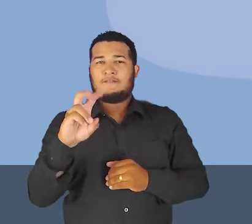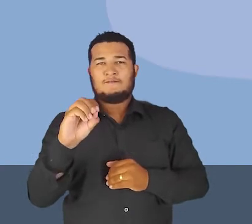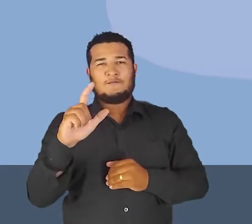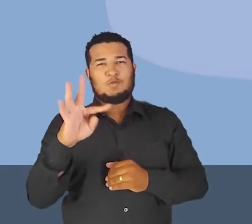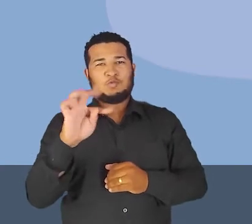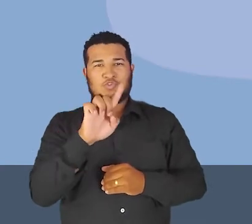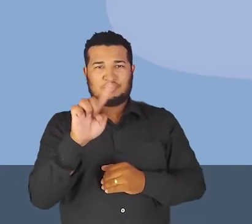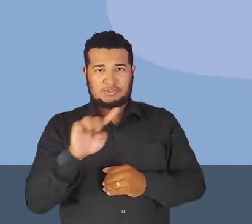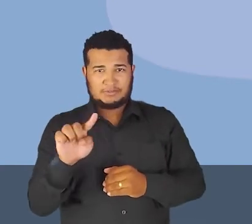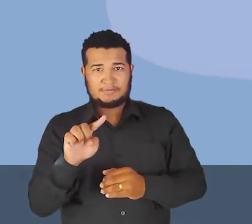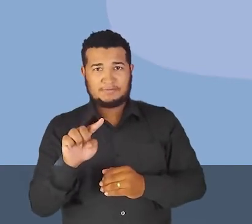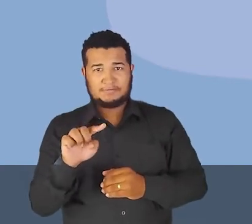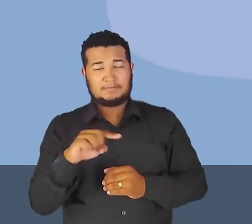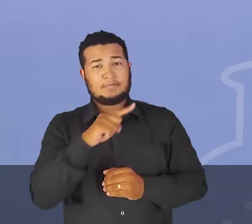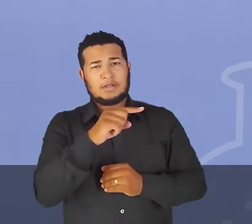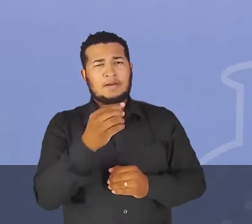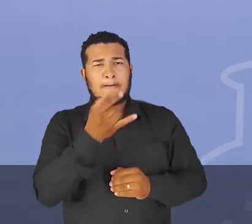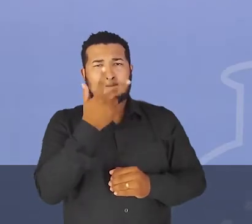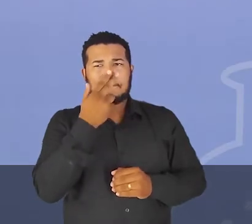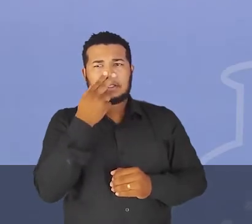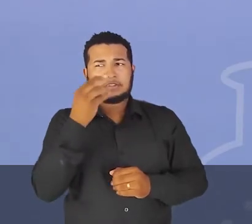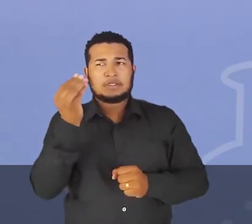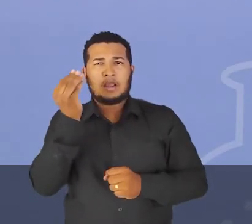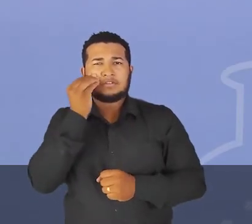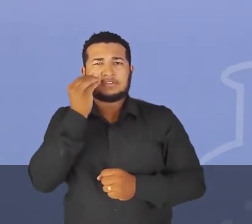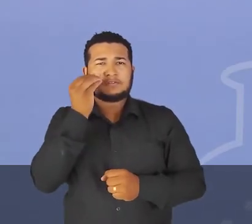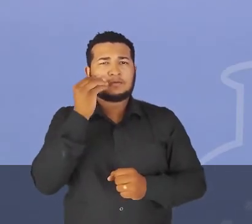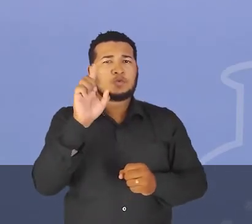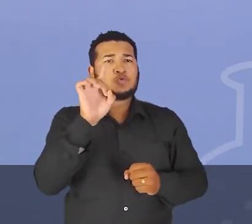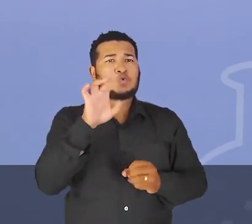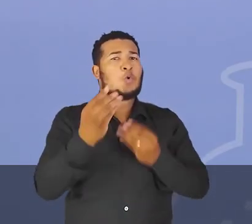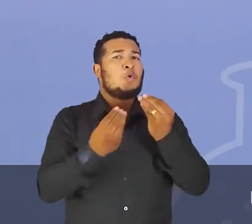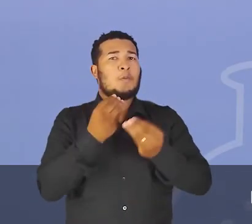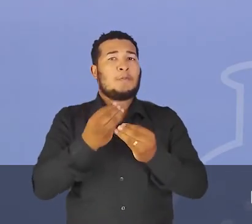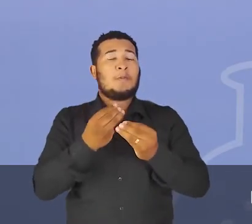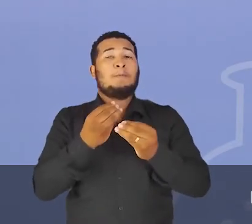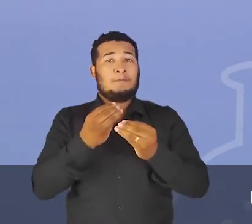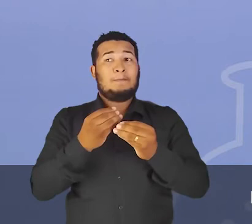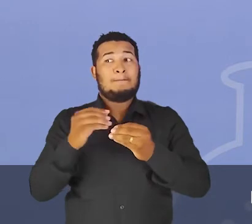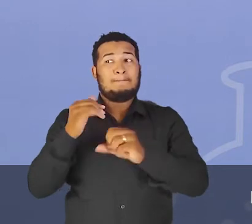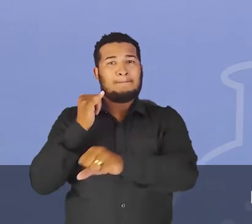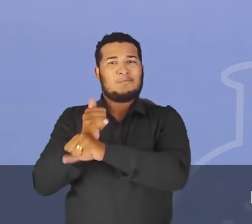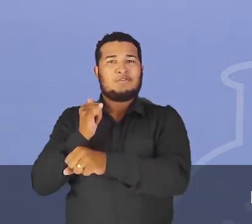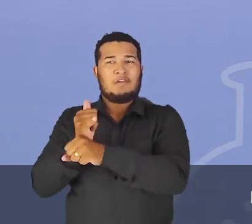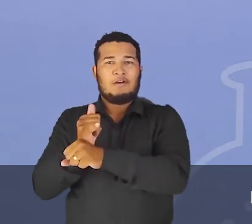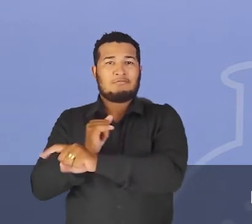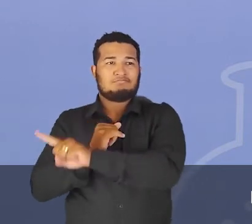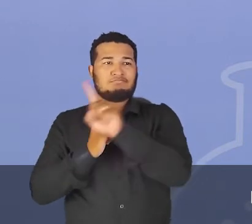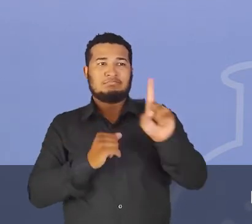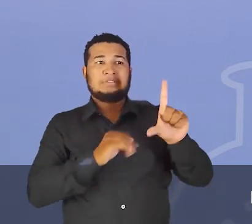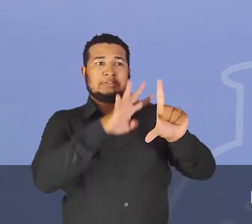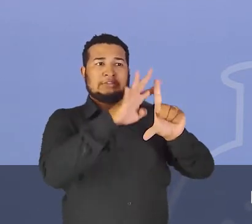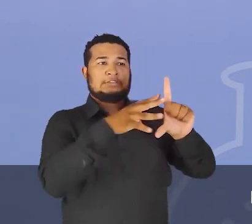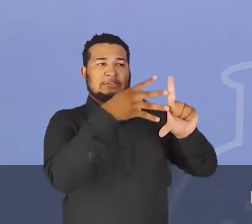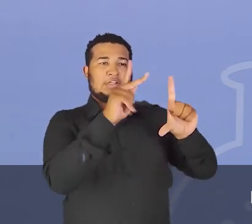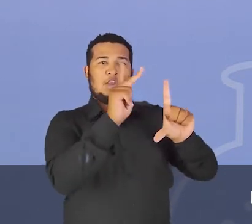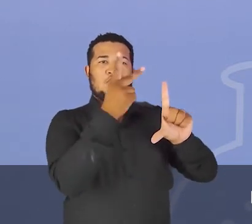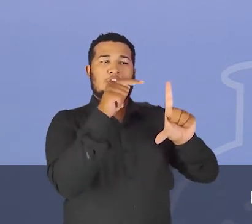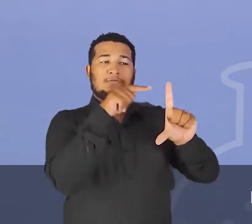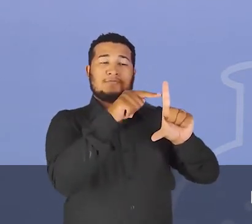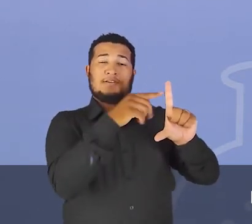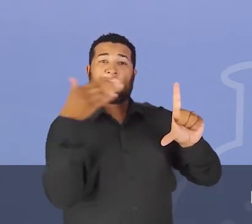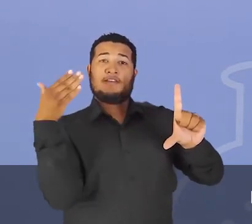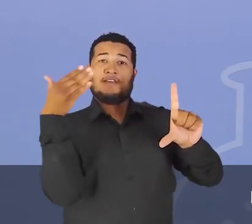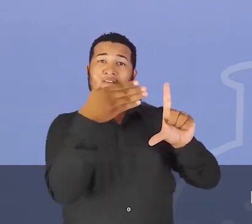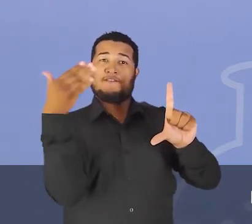pessoal, esses testes, olha aqui para mim, foram feitos com os metais. Hidrogênio de um lado, que é o meu padrão, meu marco zero, e